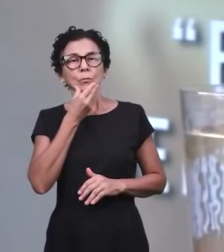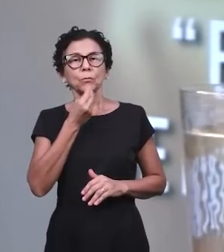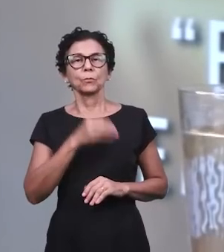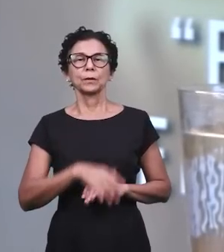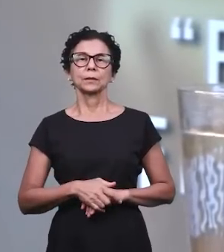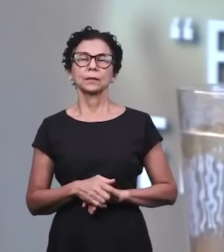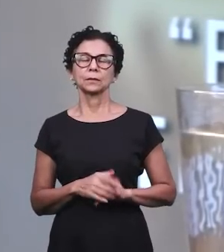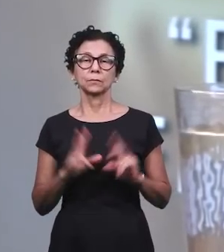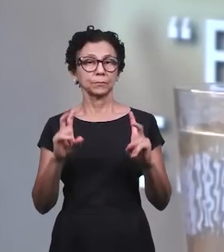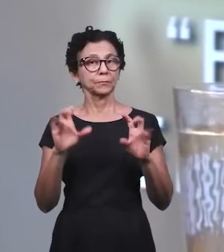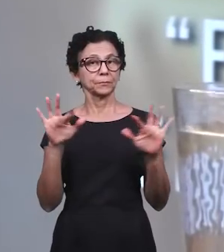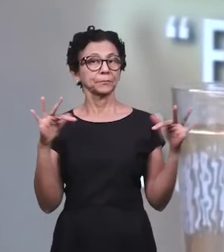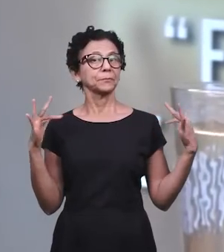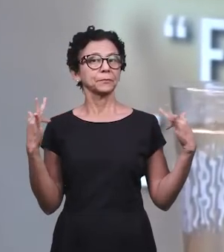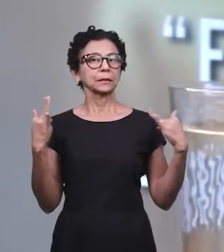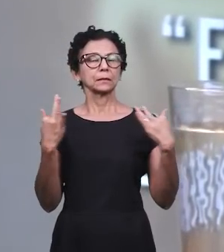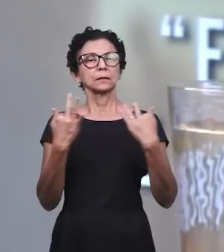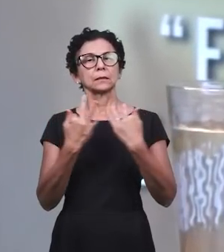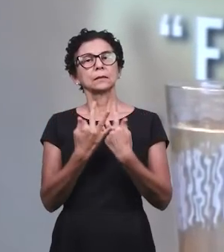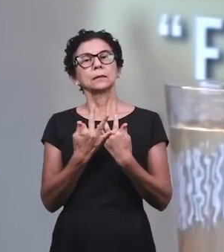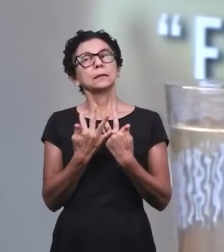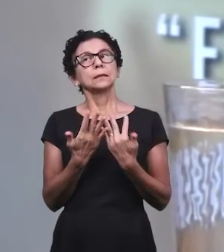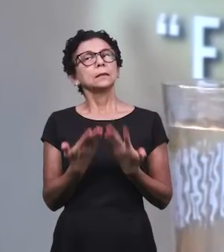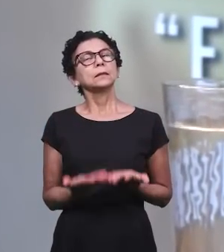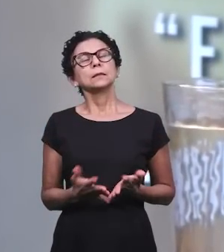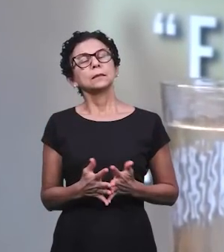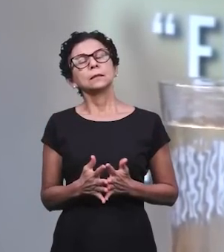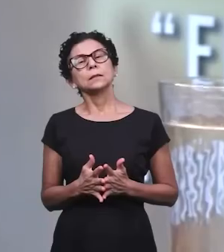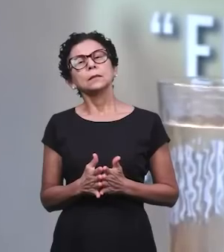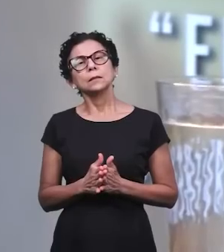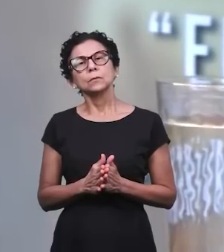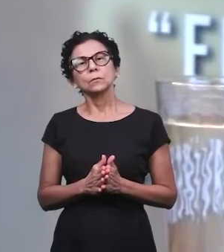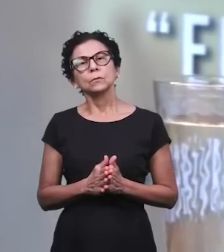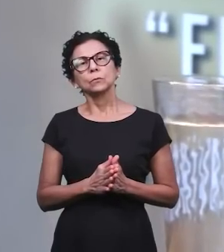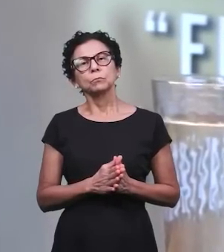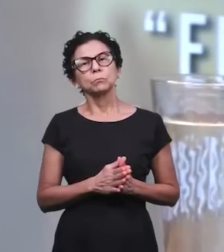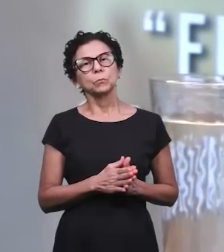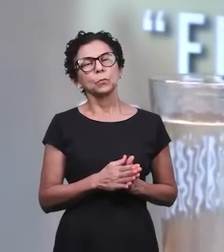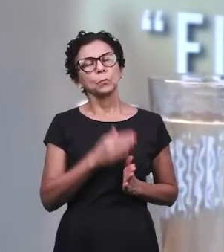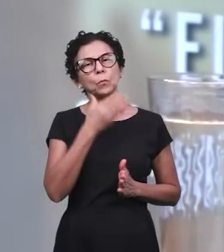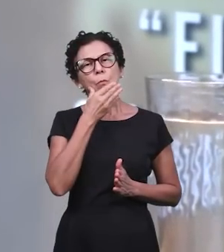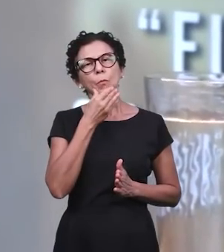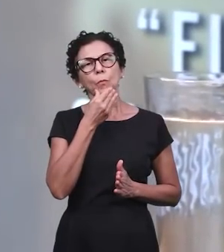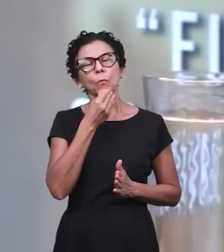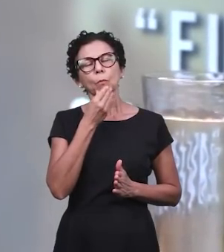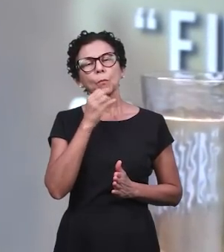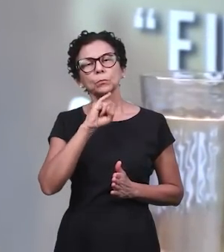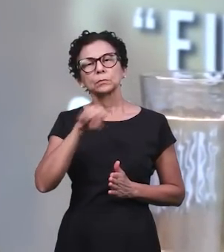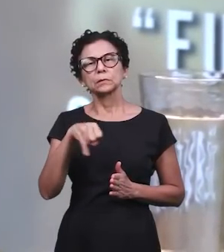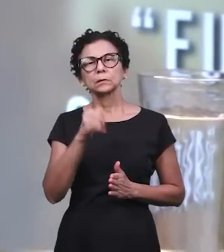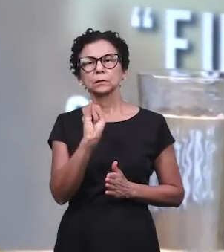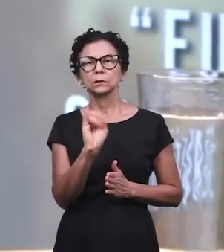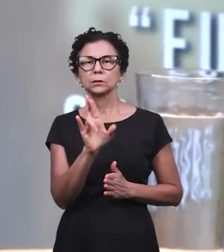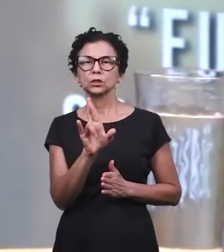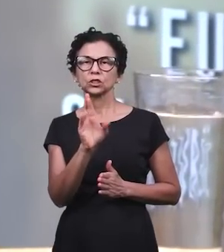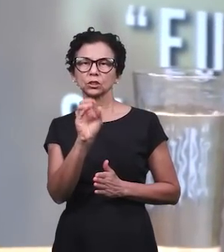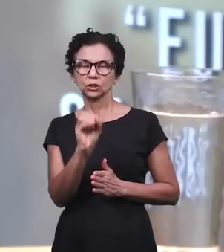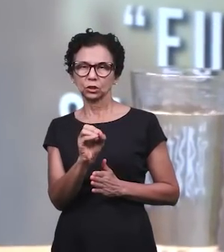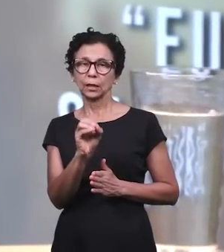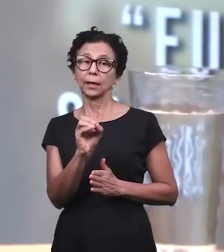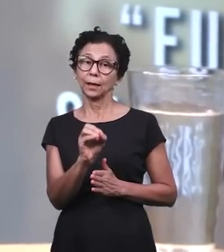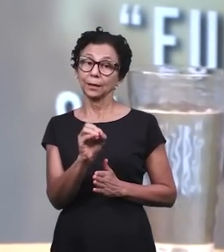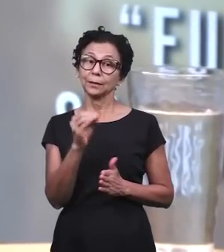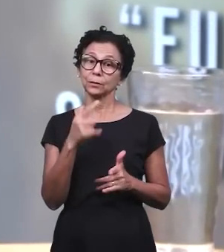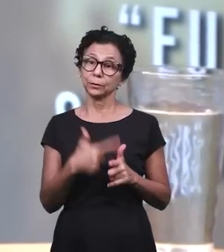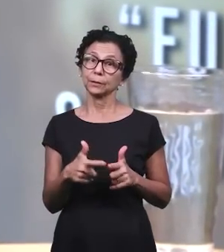E é muito importante a postura de Jairo diante do problema, né? Ele tinha um problema, não